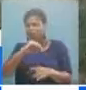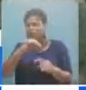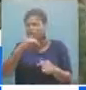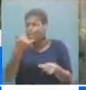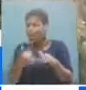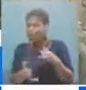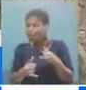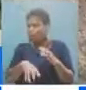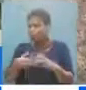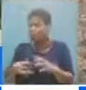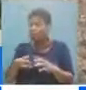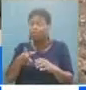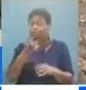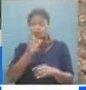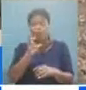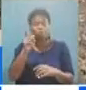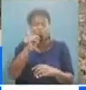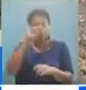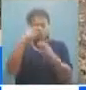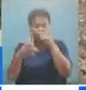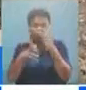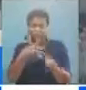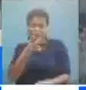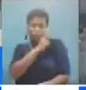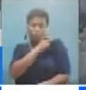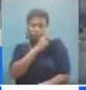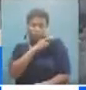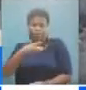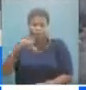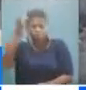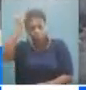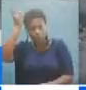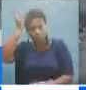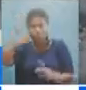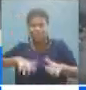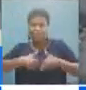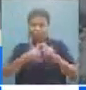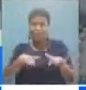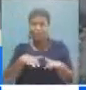críticos, de acordo com o diretor da Proteção Civil e comandante dos bombeiros do município da Praia.